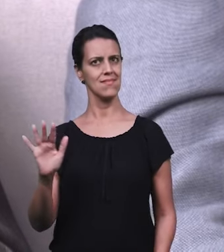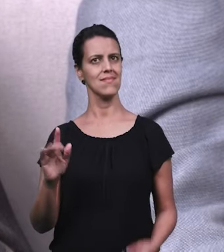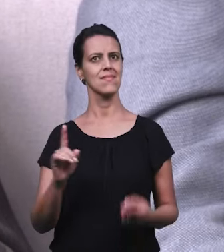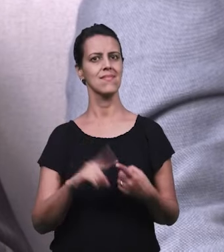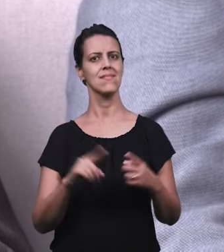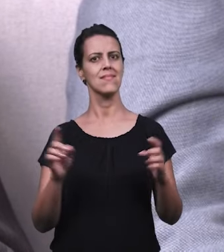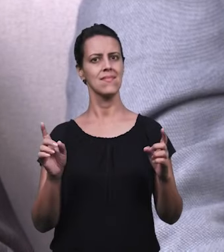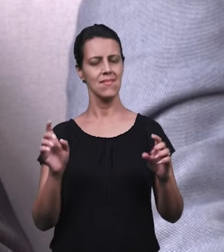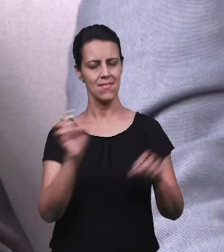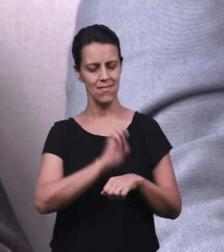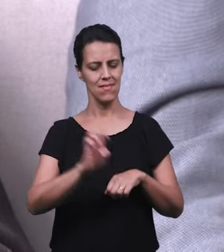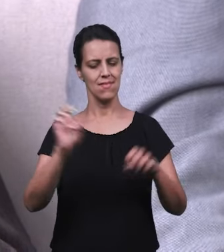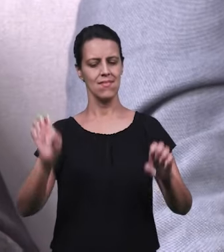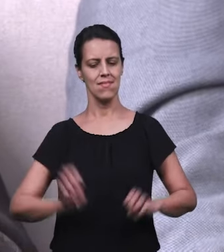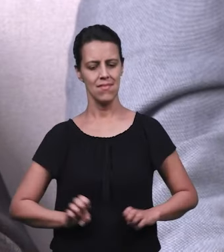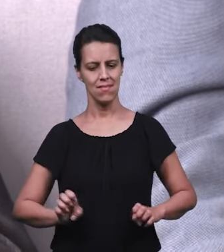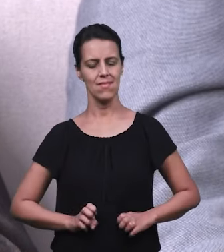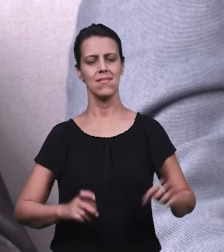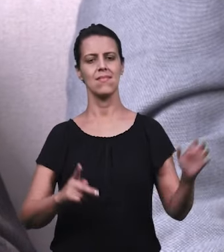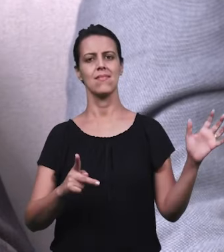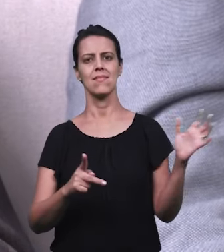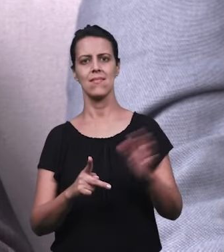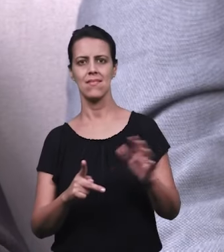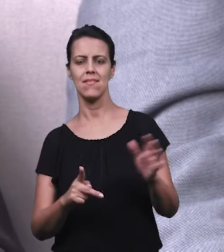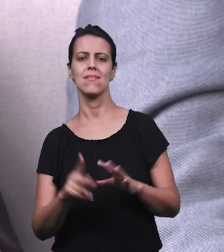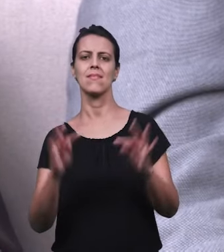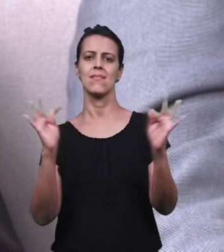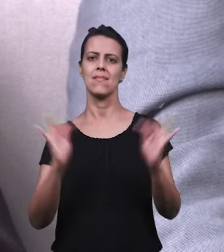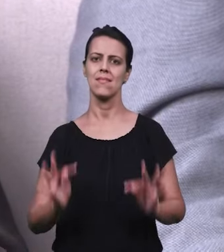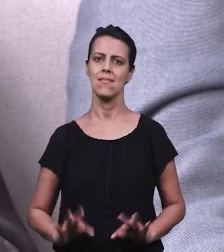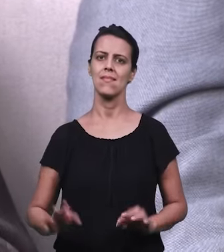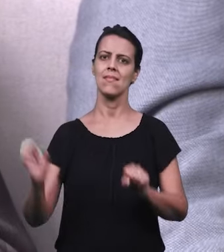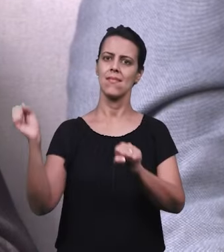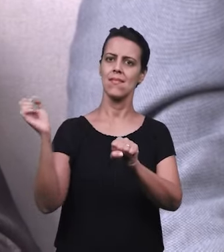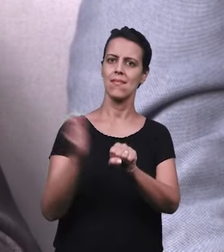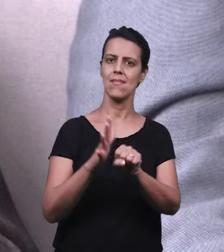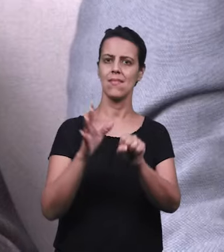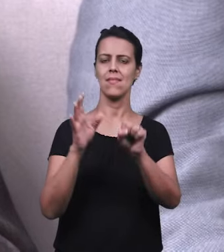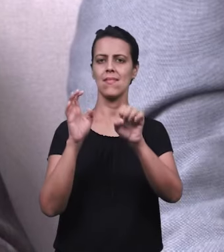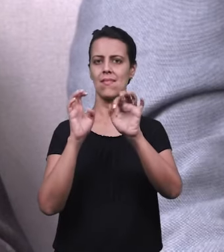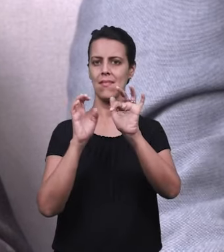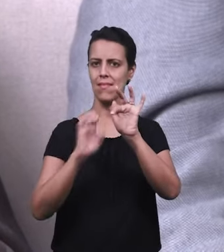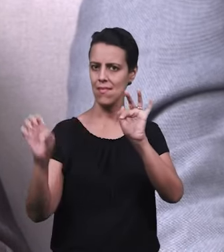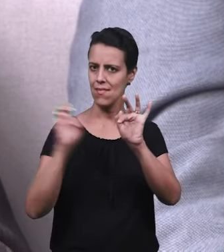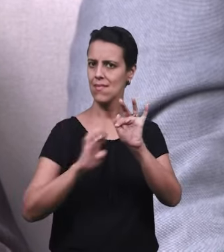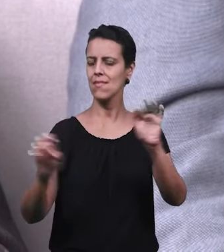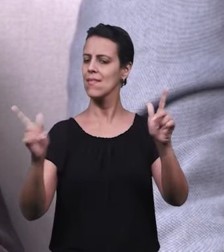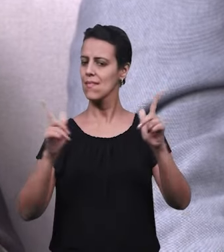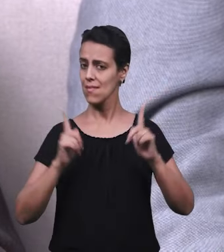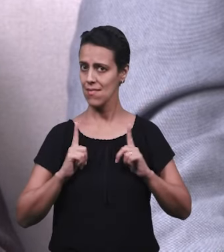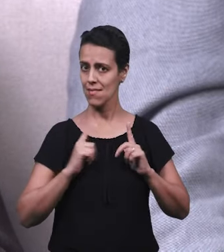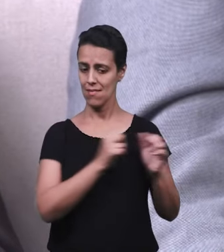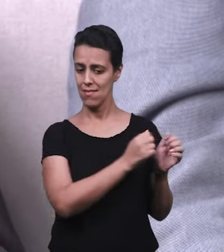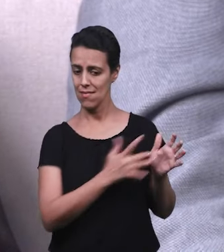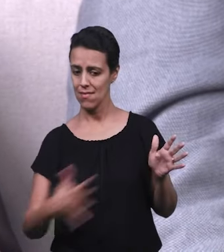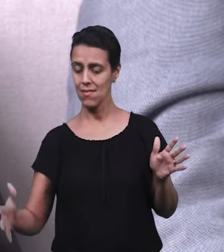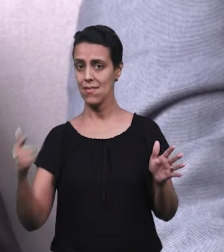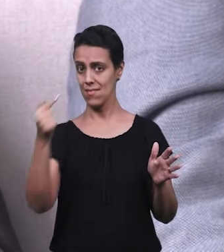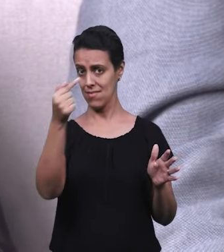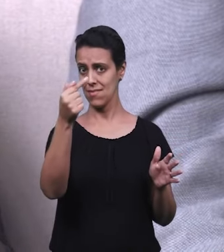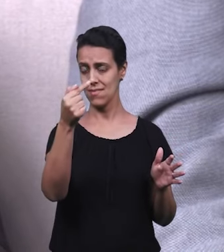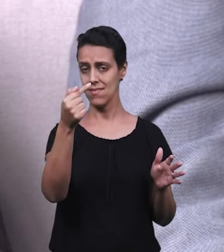Éfeso, a Esmirna, Pérgamo, Tiatira e a Sardes, Filadélfia e Laodiceia, foram cartas escritas para falar de um